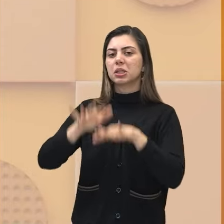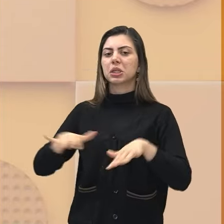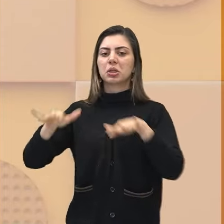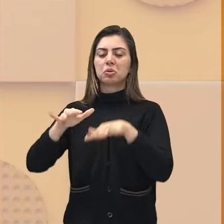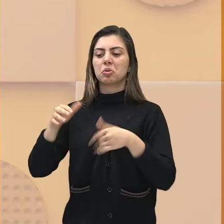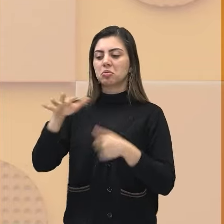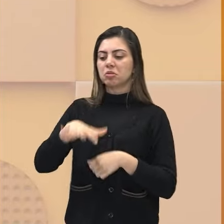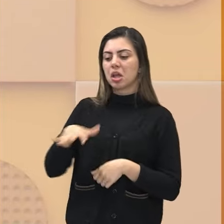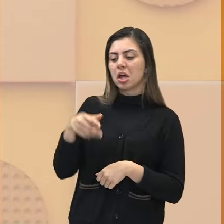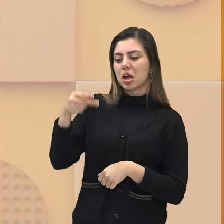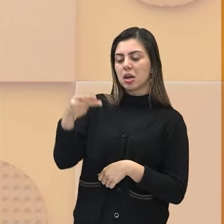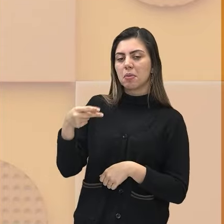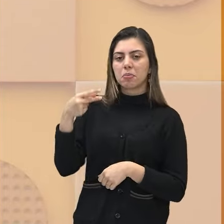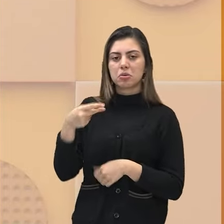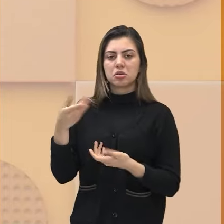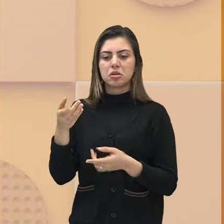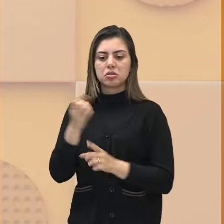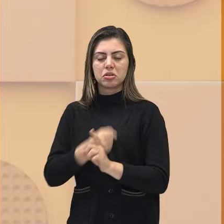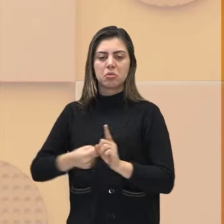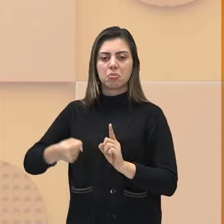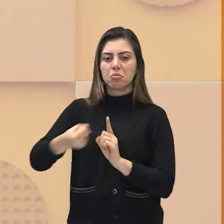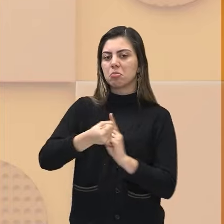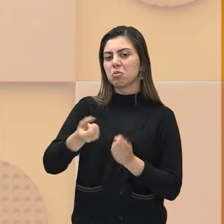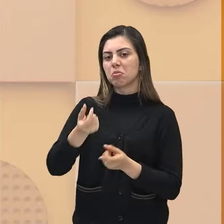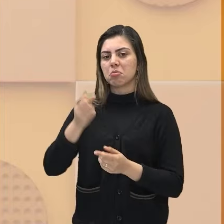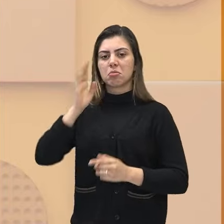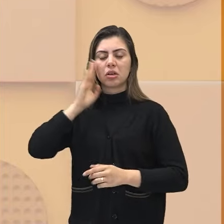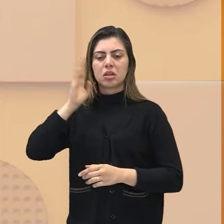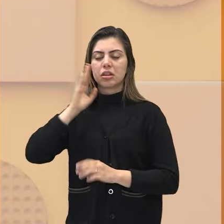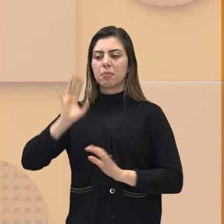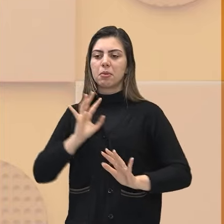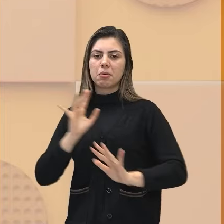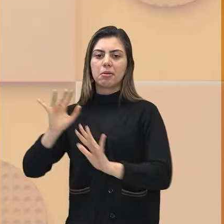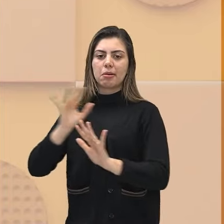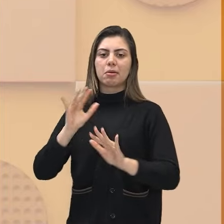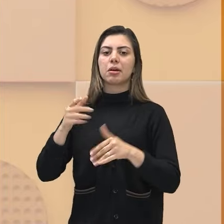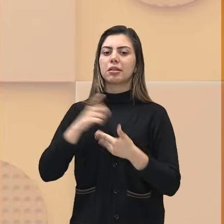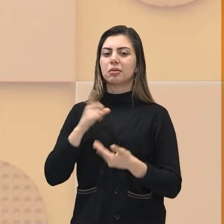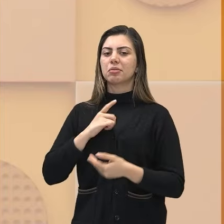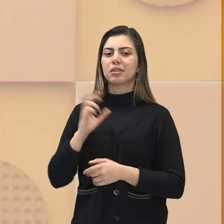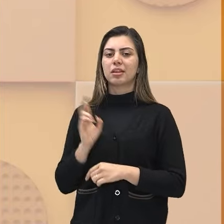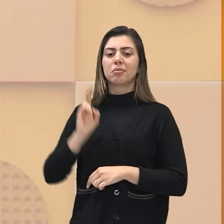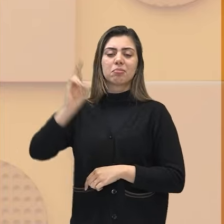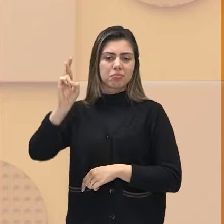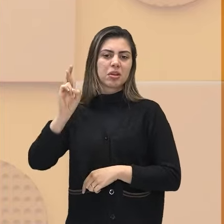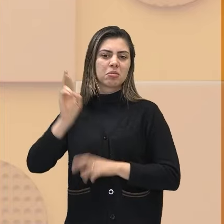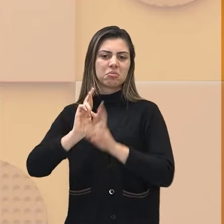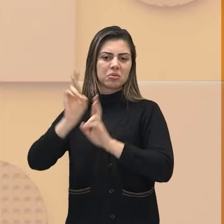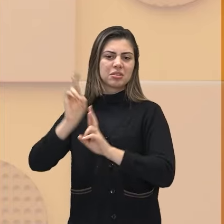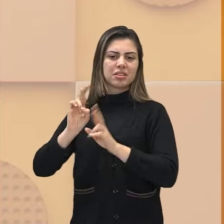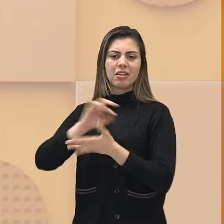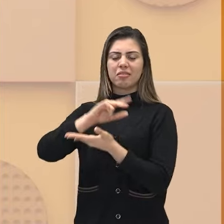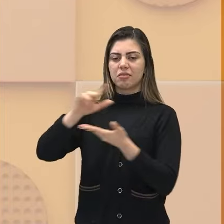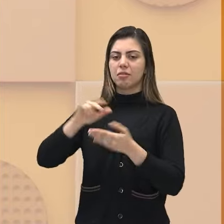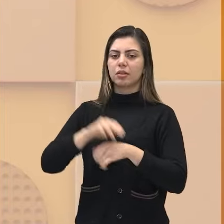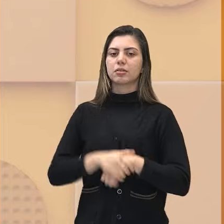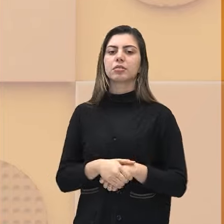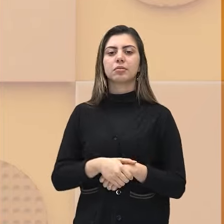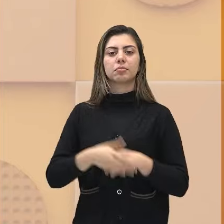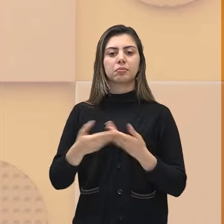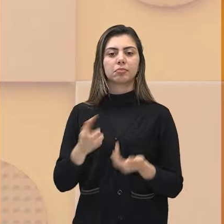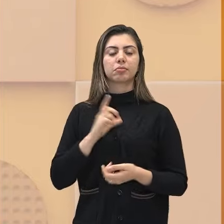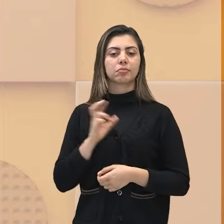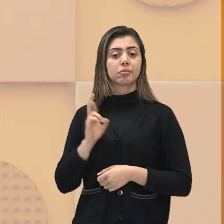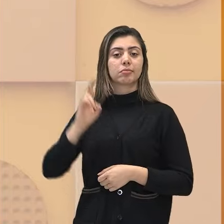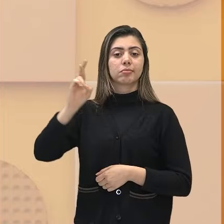e de tudo mais que eles podiam, tá? Com um militar que era o comandante, o Beresford, que era o comandante naquele